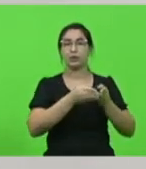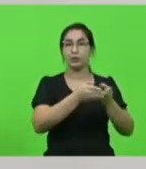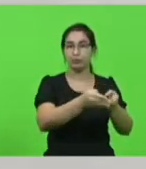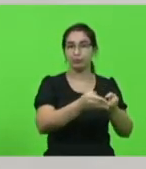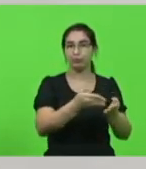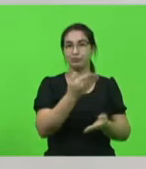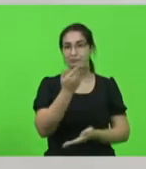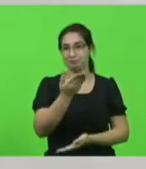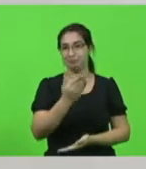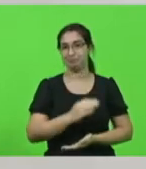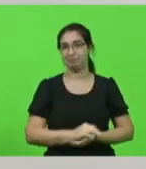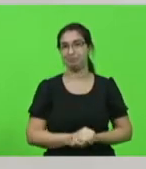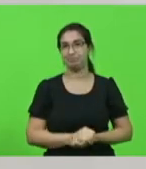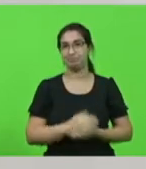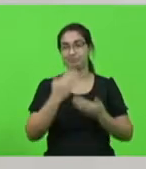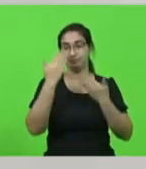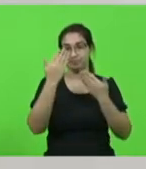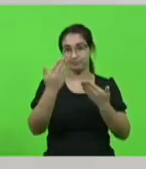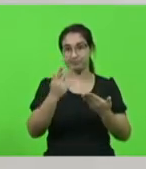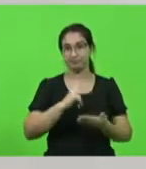Francisco. Obrigado, presidente.